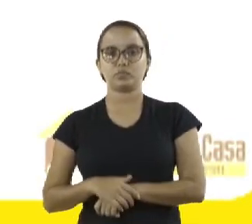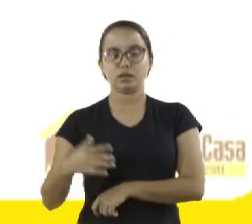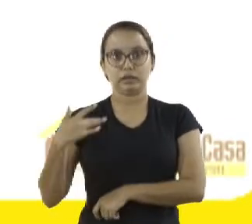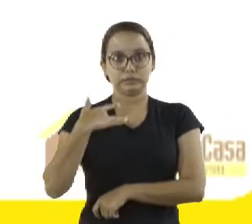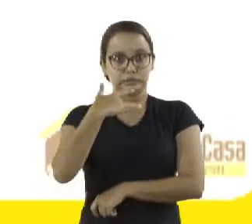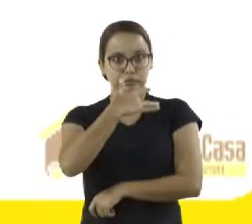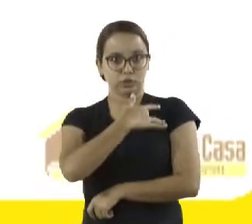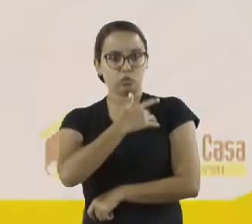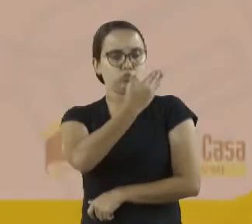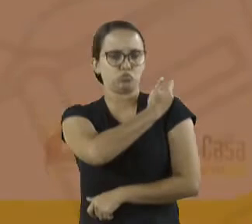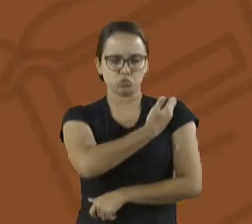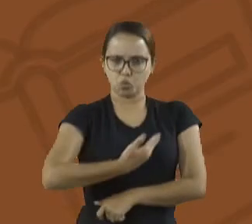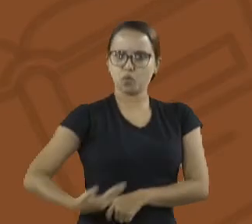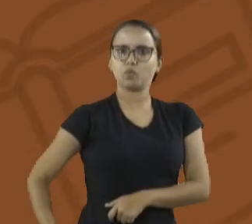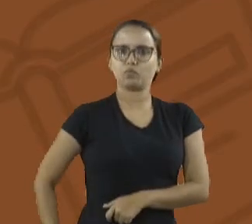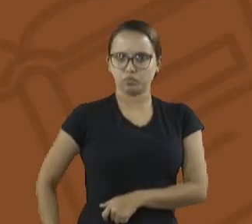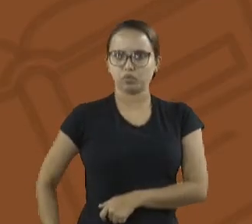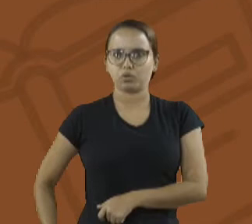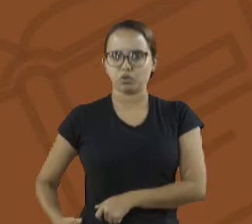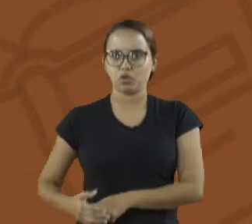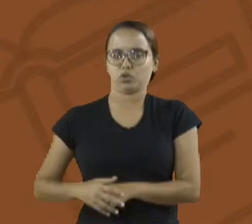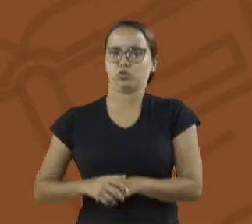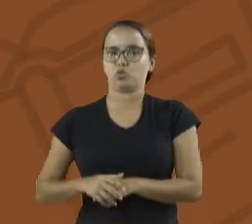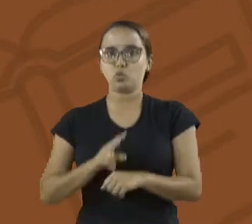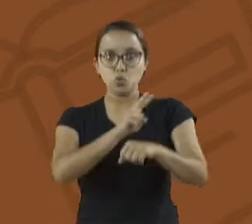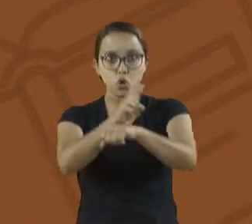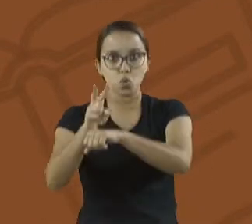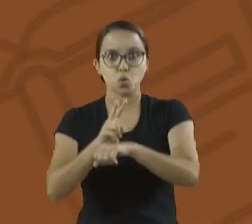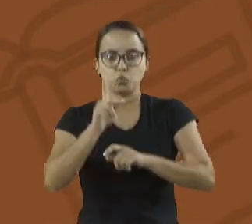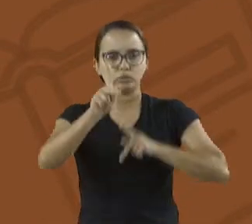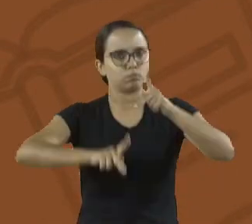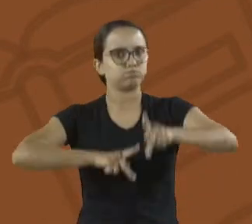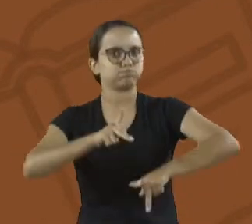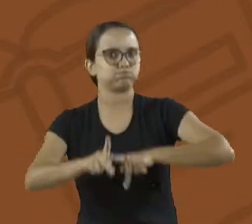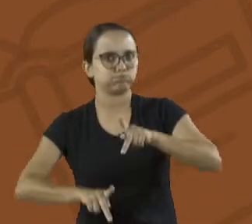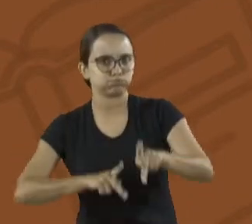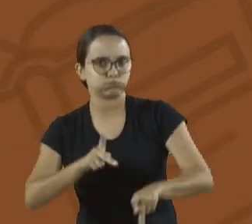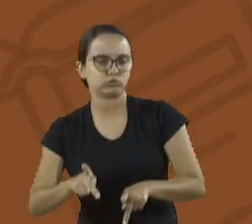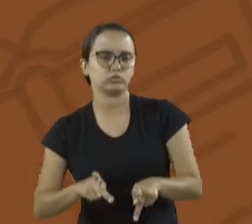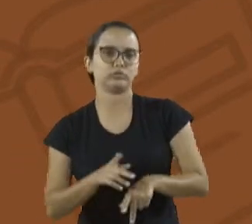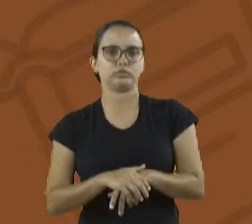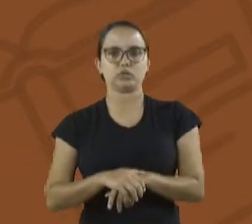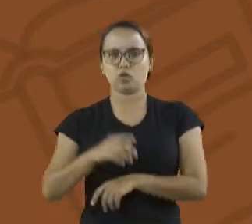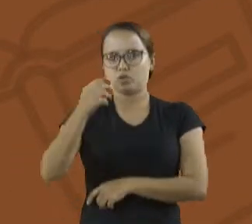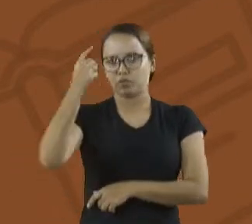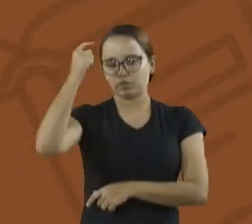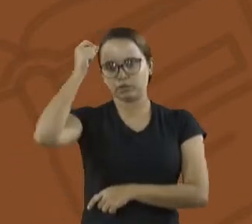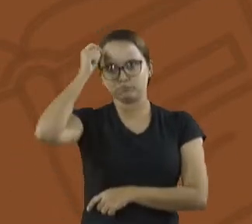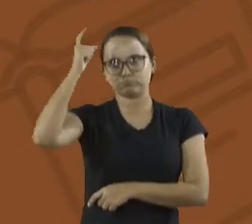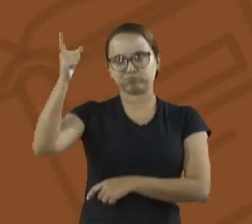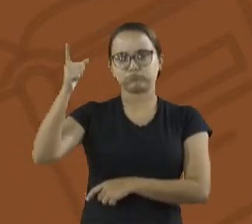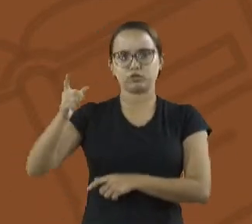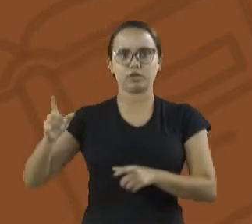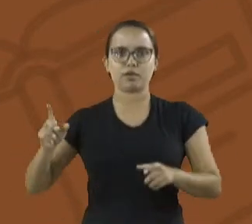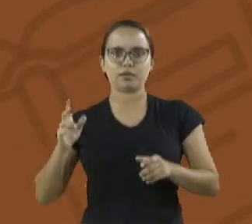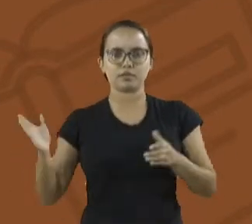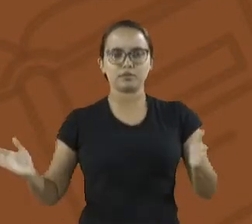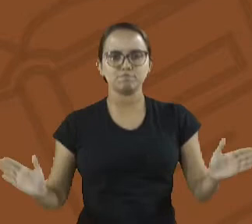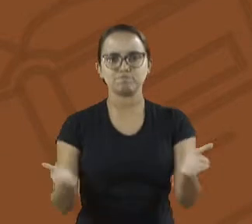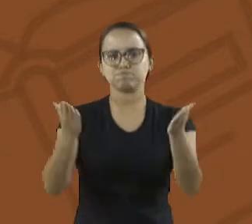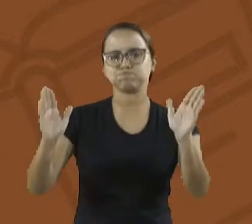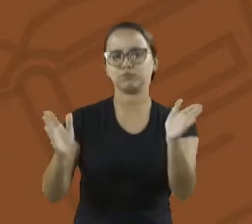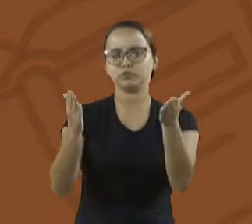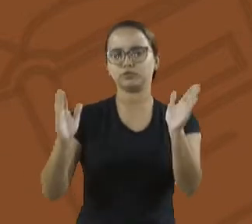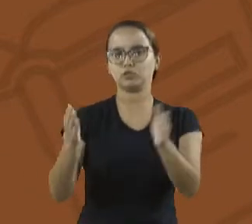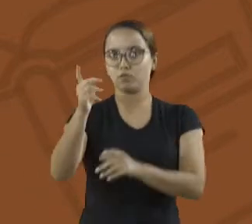os governantes se envolvem e tentam delimitar, tentam promover e fazer com que as pessoas se tornem mais conscientes nesse processo. É o que a gente está fazendo